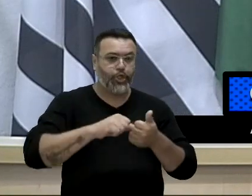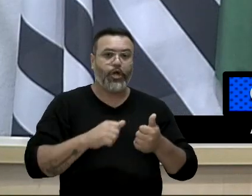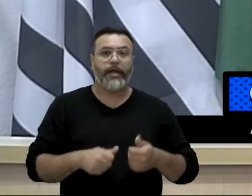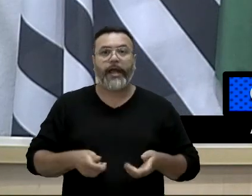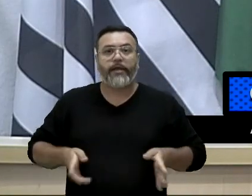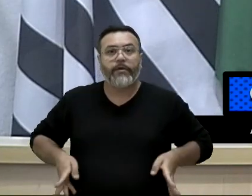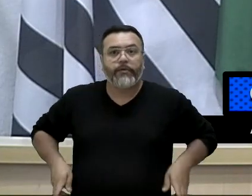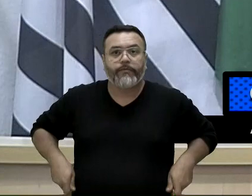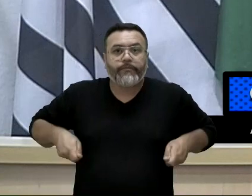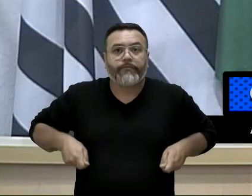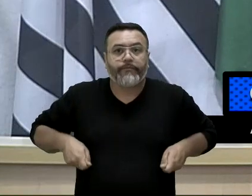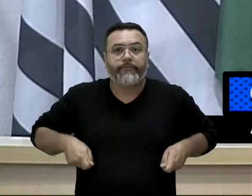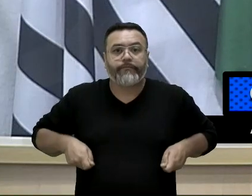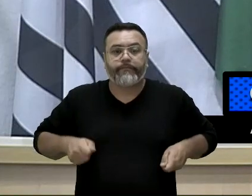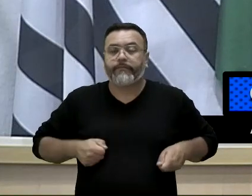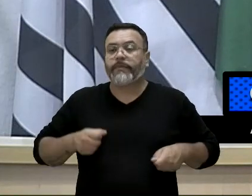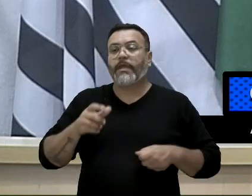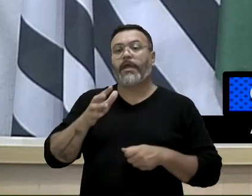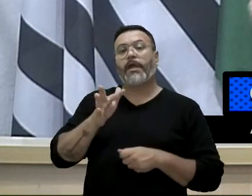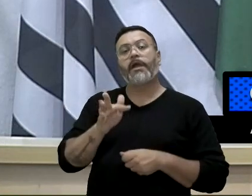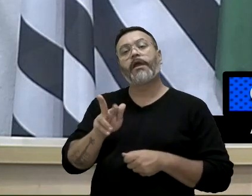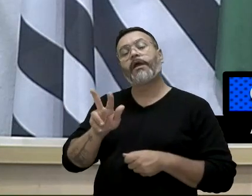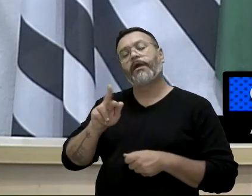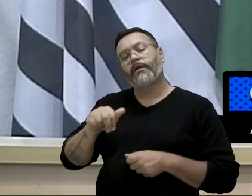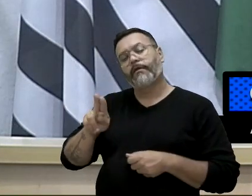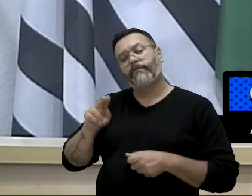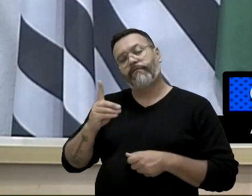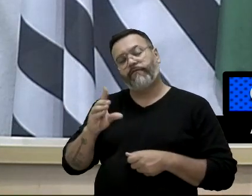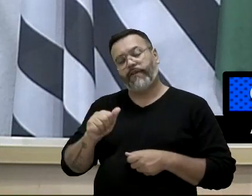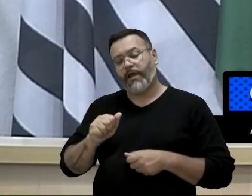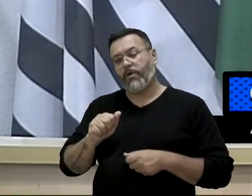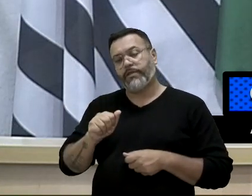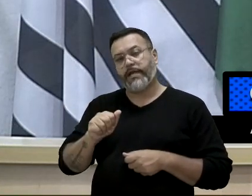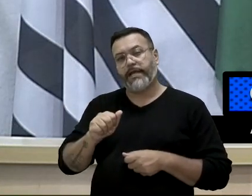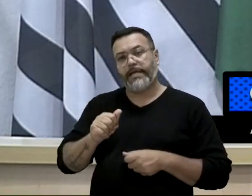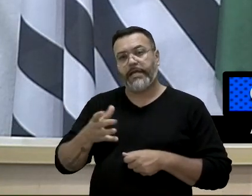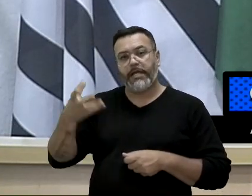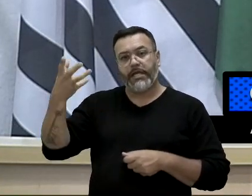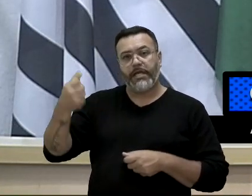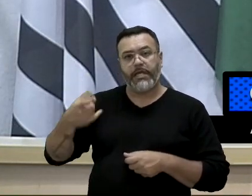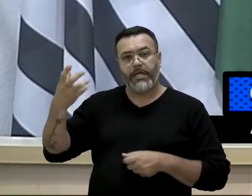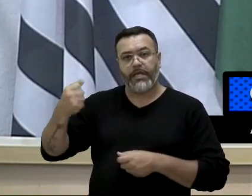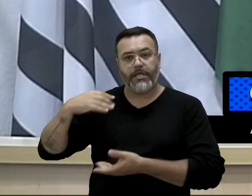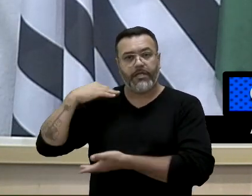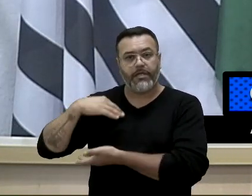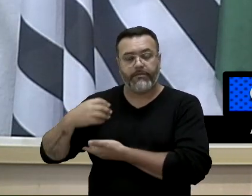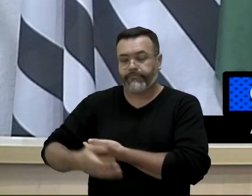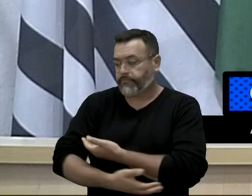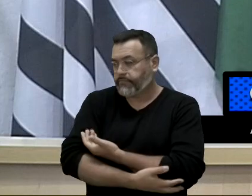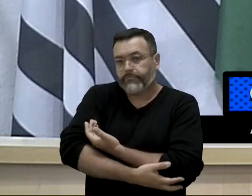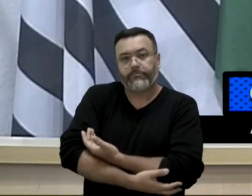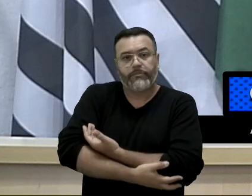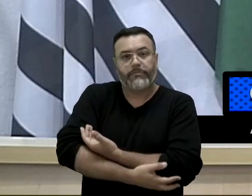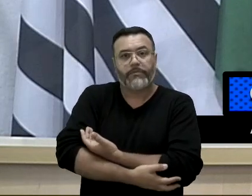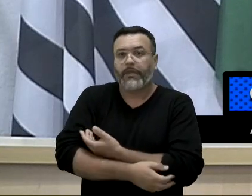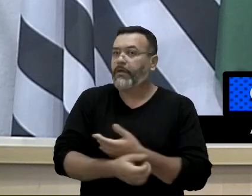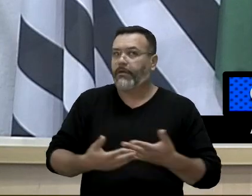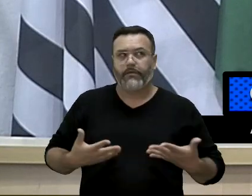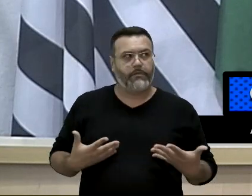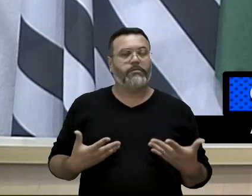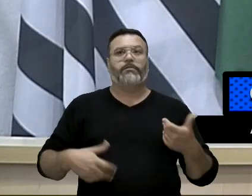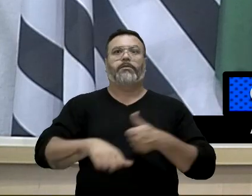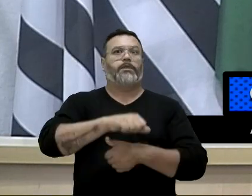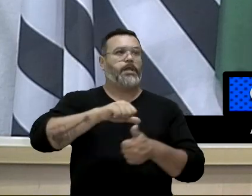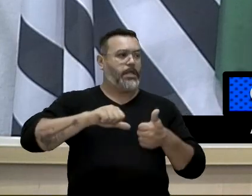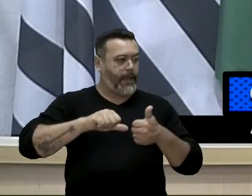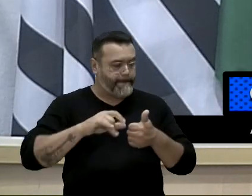aqui, tem só uma máquina que troca fralda e dá leite. Então, saúde mental, materna, é